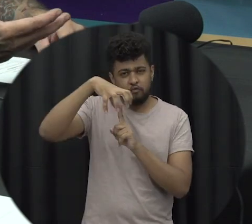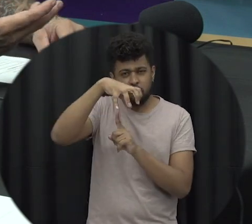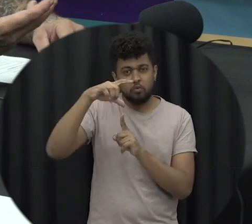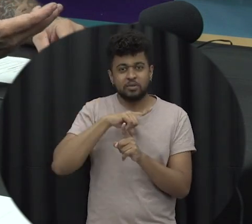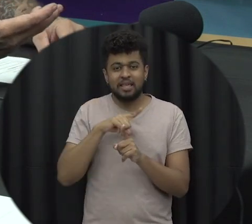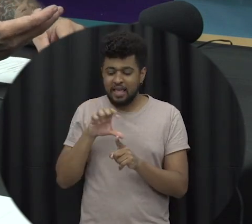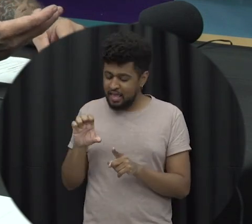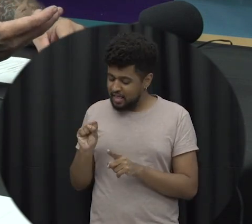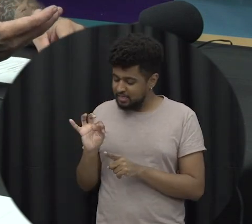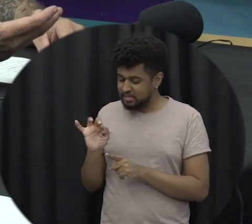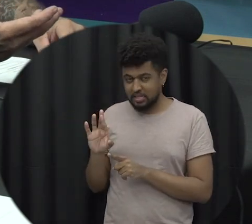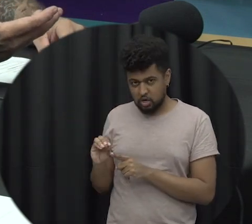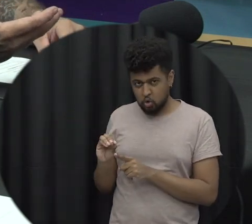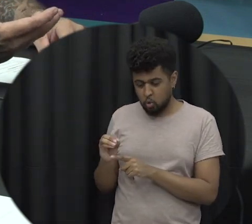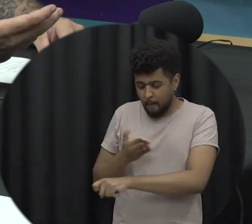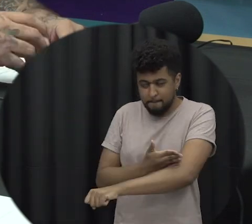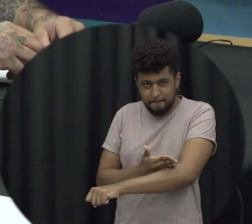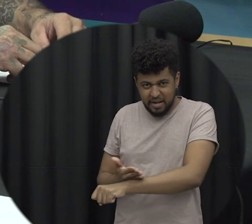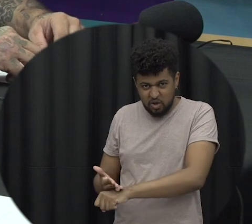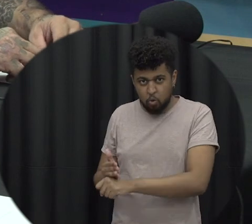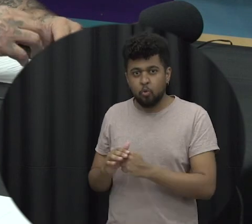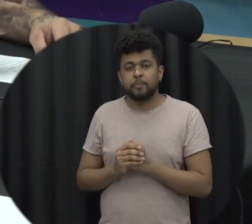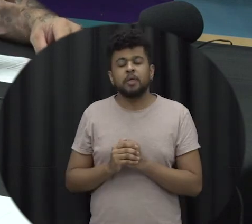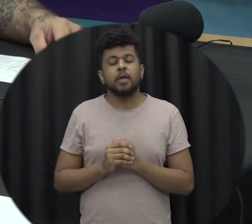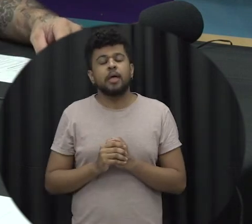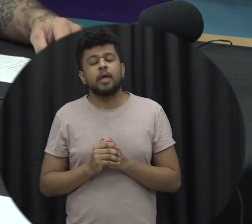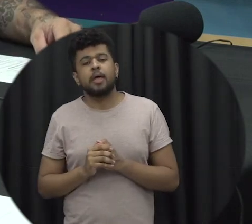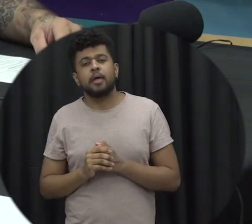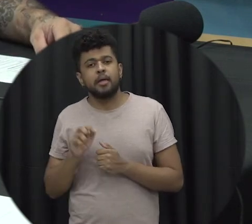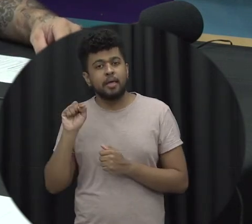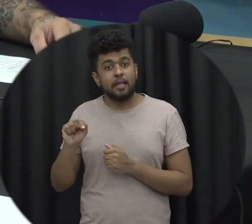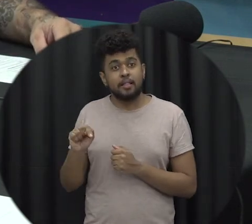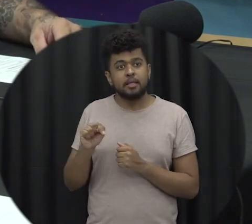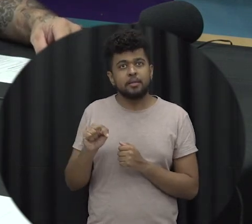fungo branco que aparece no esterco, ele é